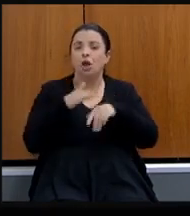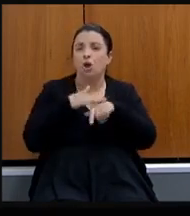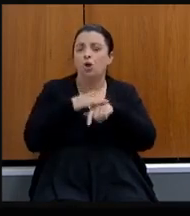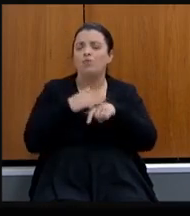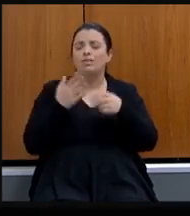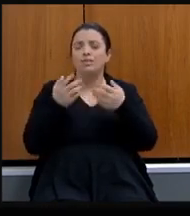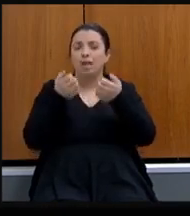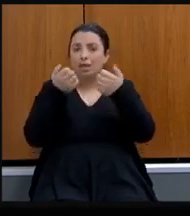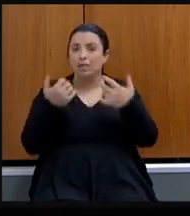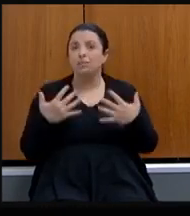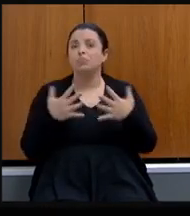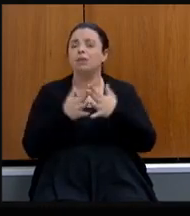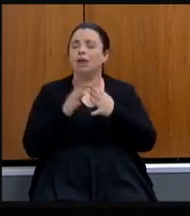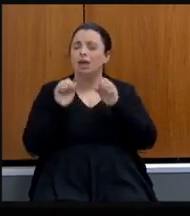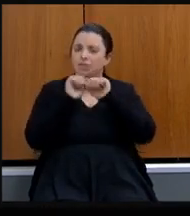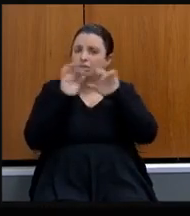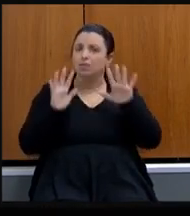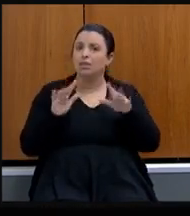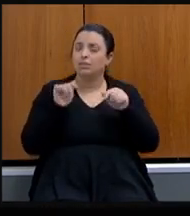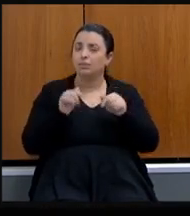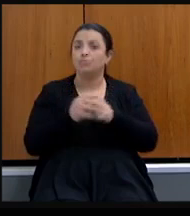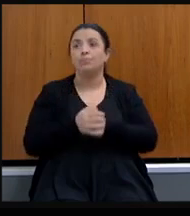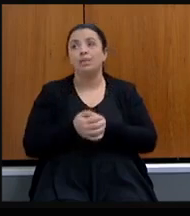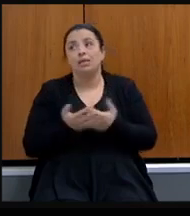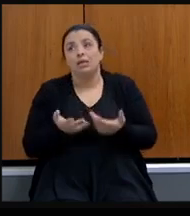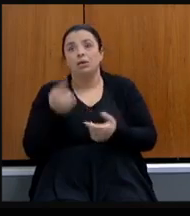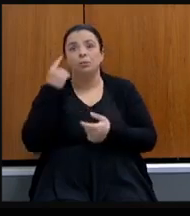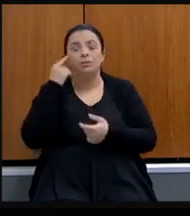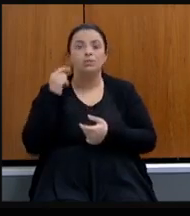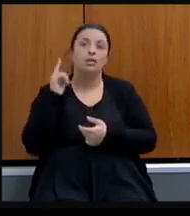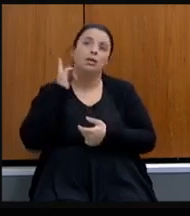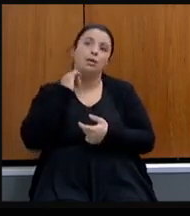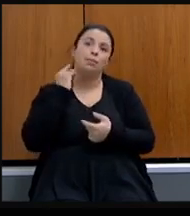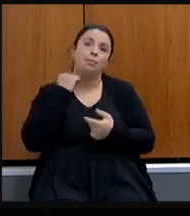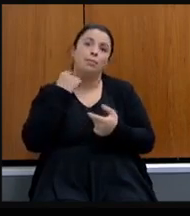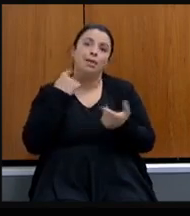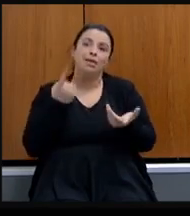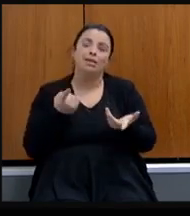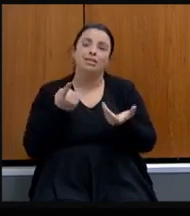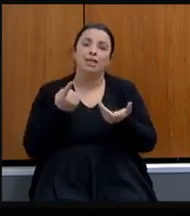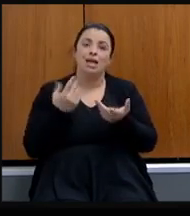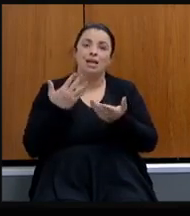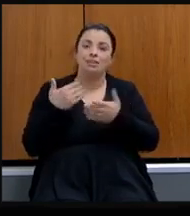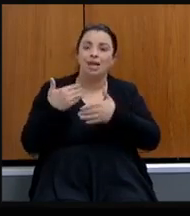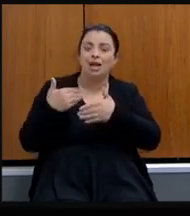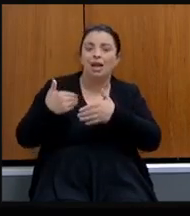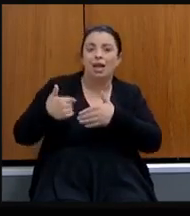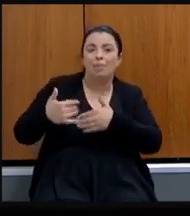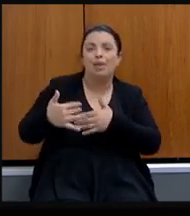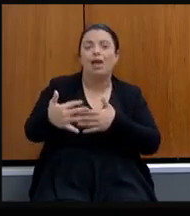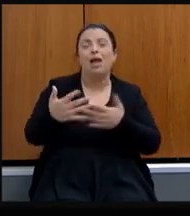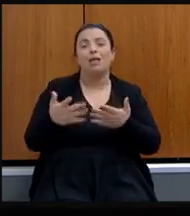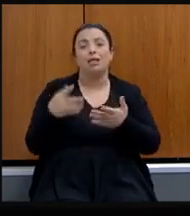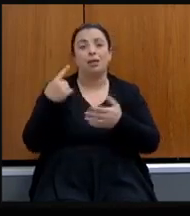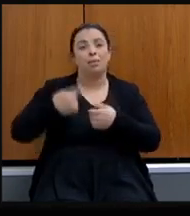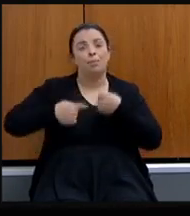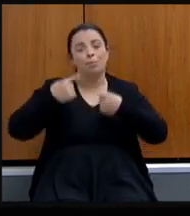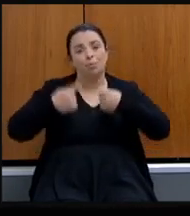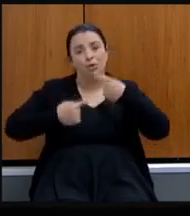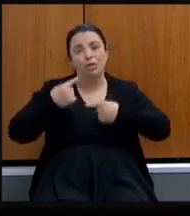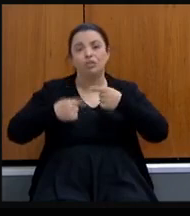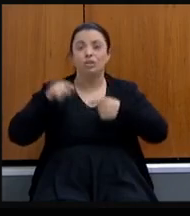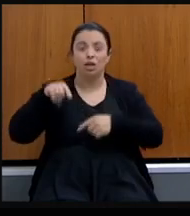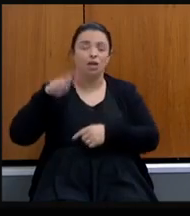acho que não vou entrar aqui em 30 segundos porque dessa caminhada da política gente ficar saindo no